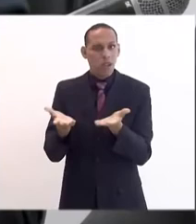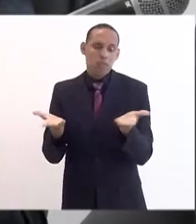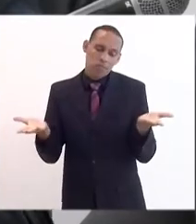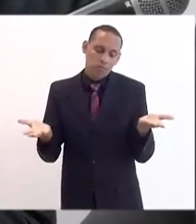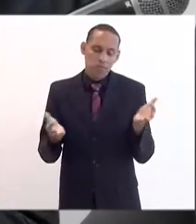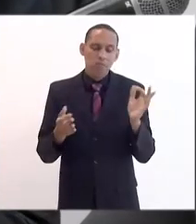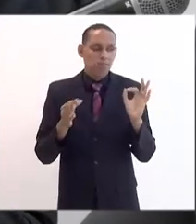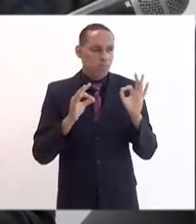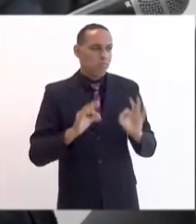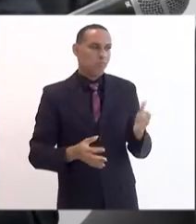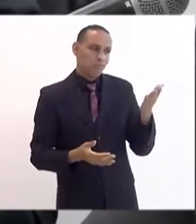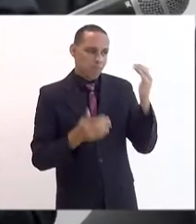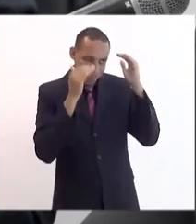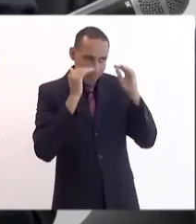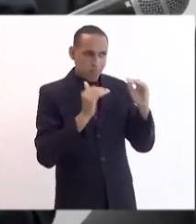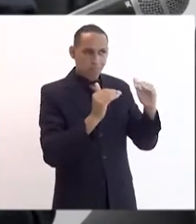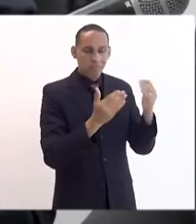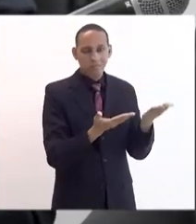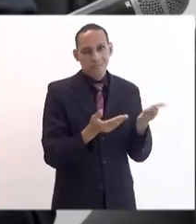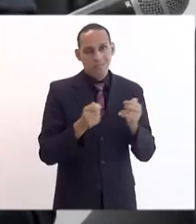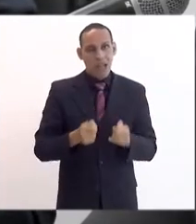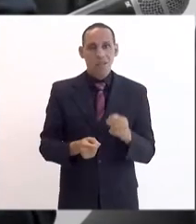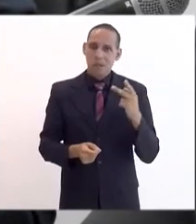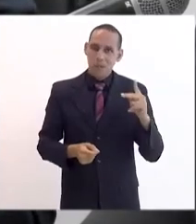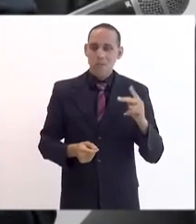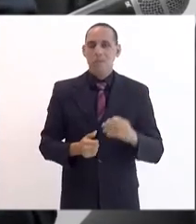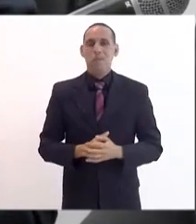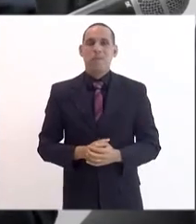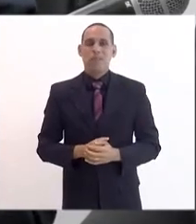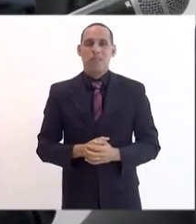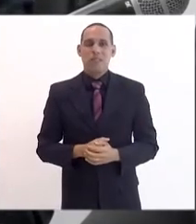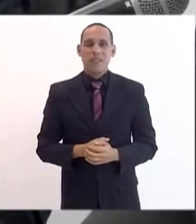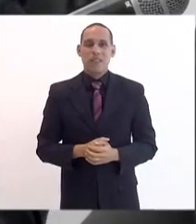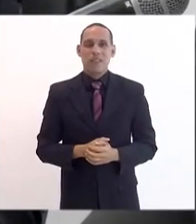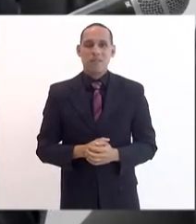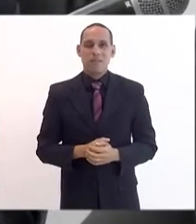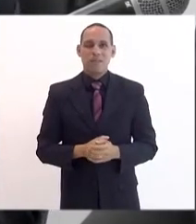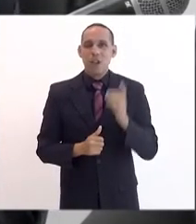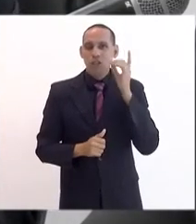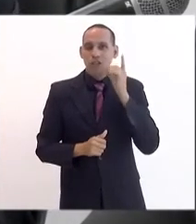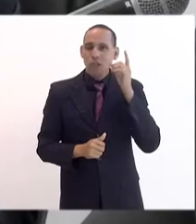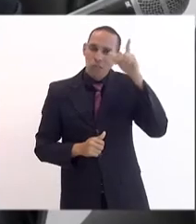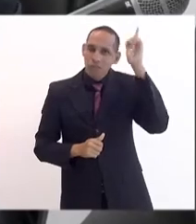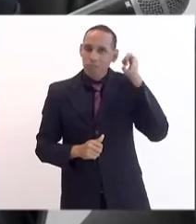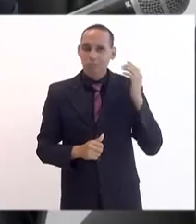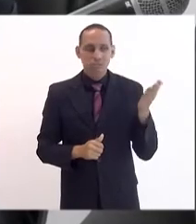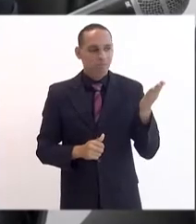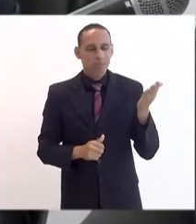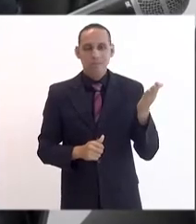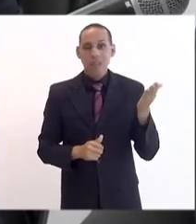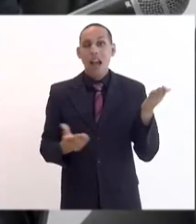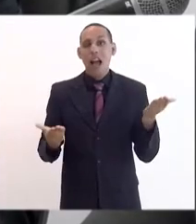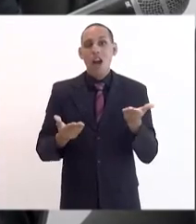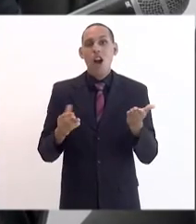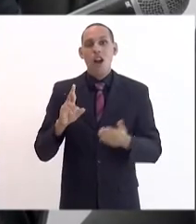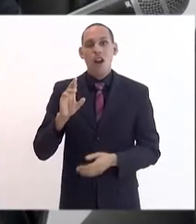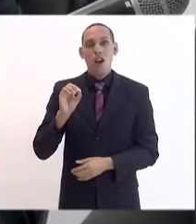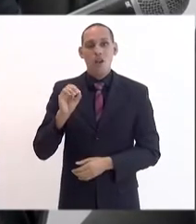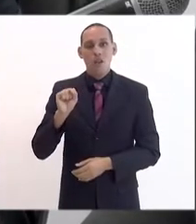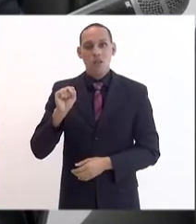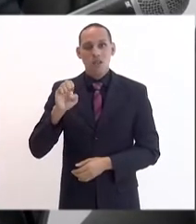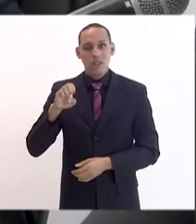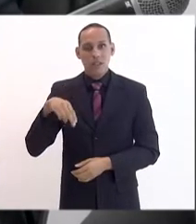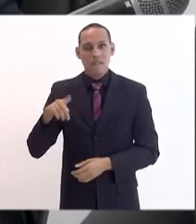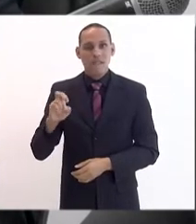Então, respeito aqui a posição... do deputado Luiz Paulo. Só preciso aguardar o deputado Rosenberg para